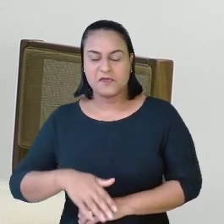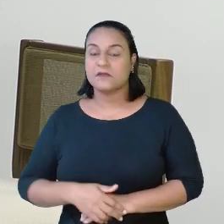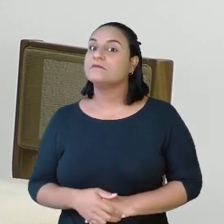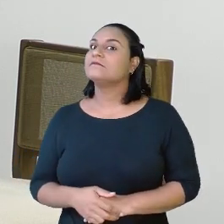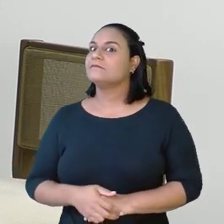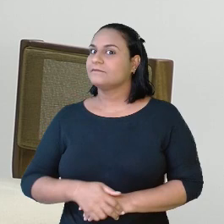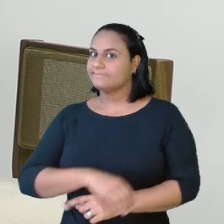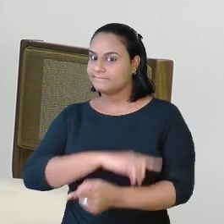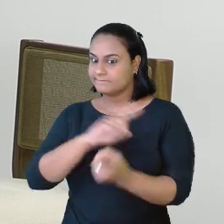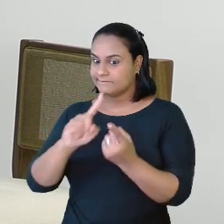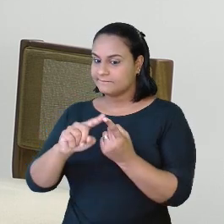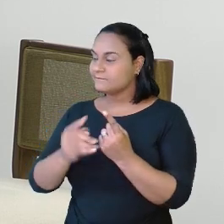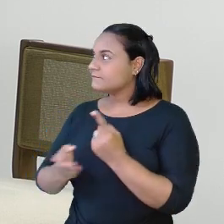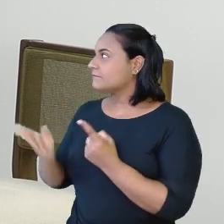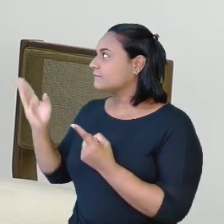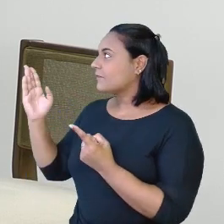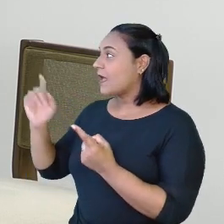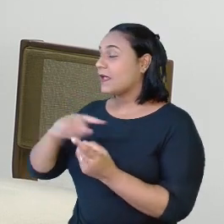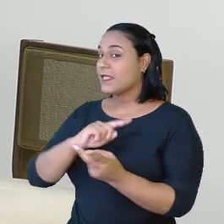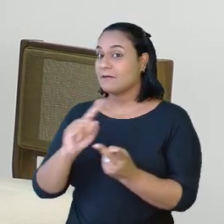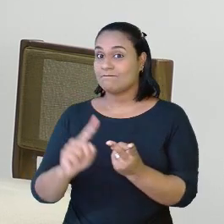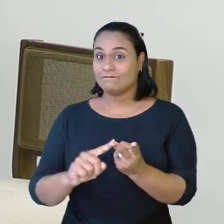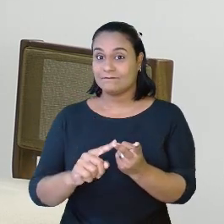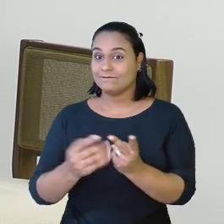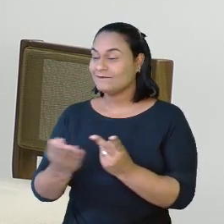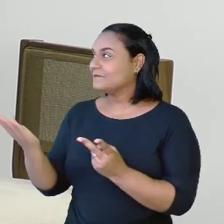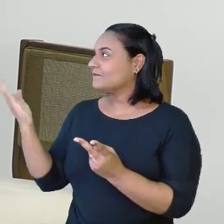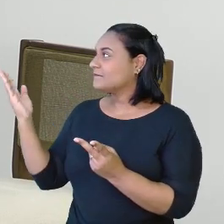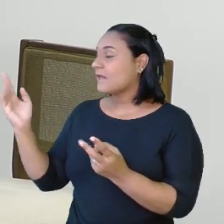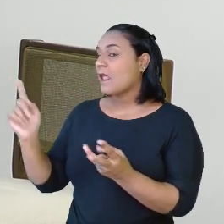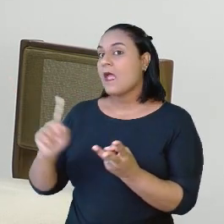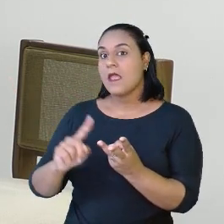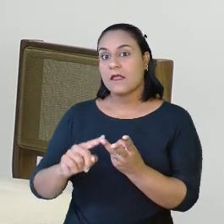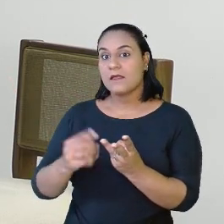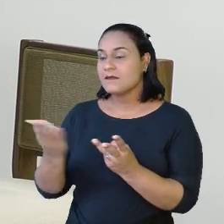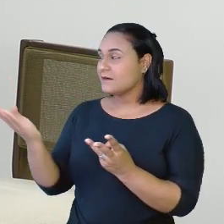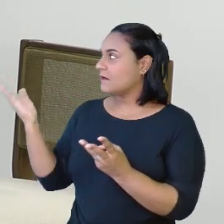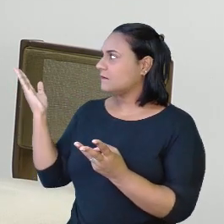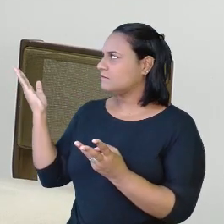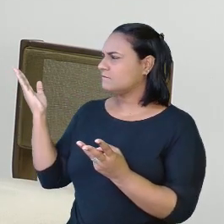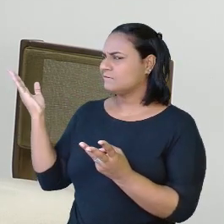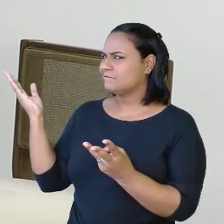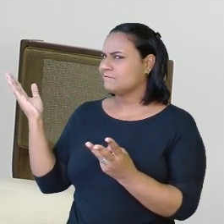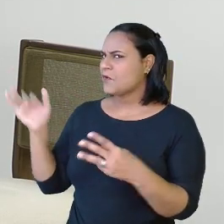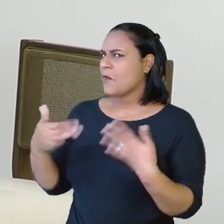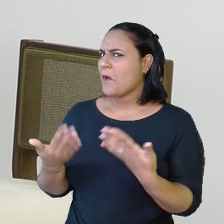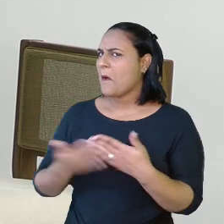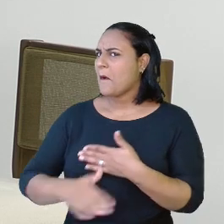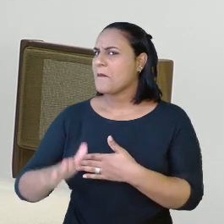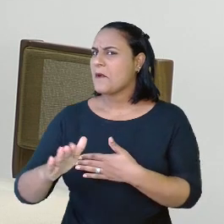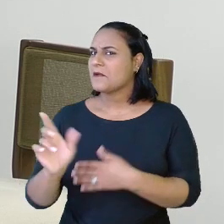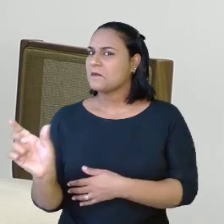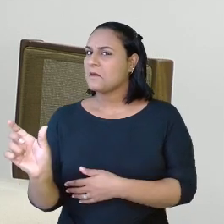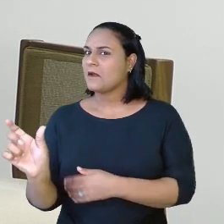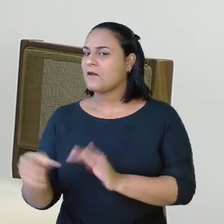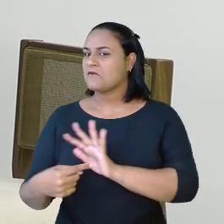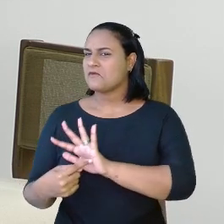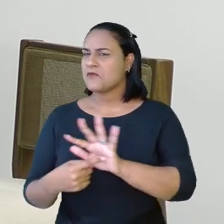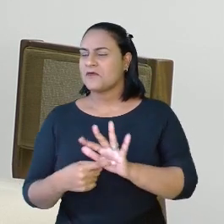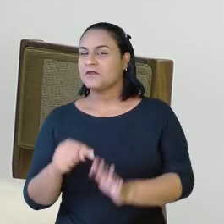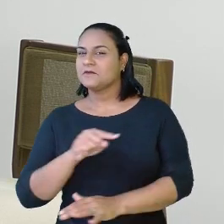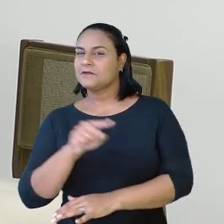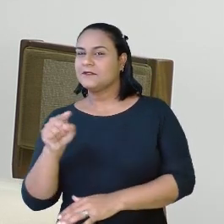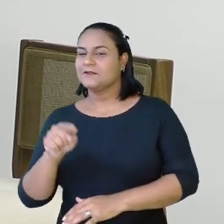palavra bolacha, abacaxi e xarope. Qual será a próxima palavra que eu vou trazer aqui para esse